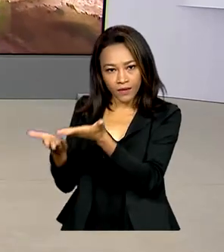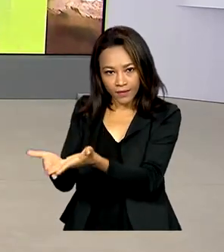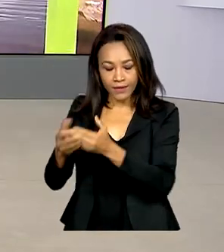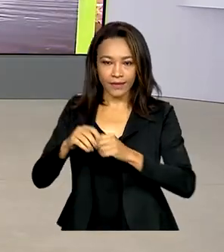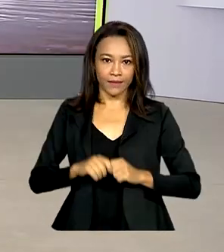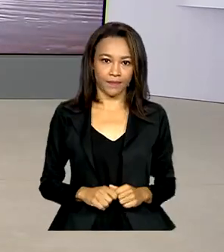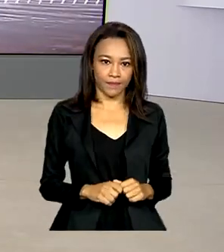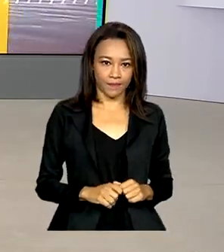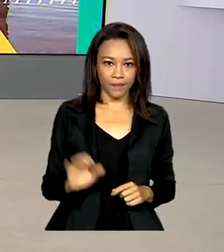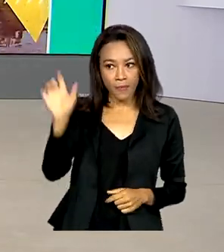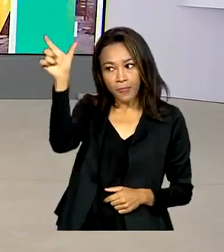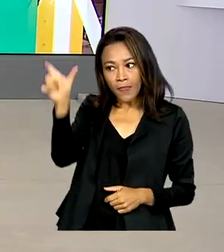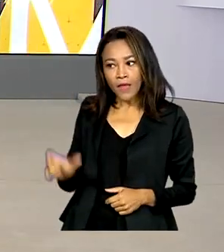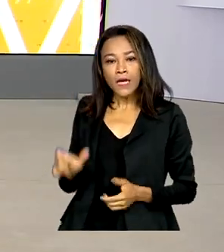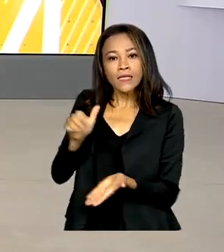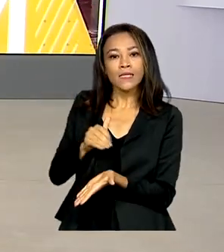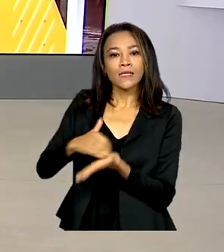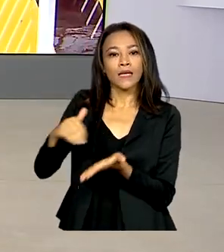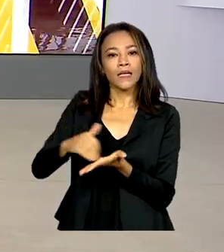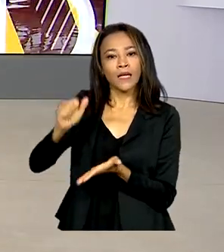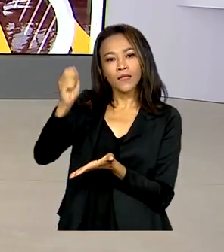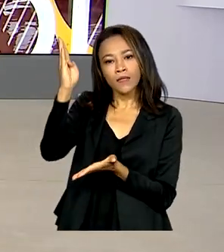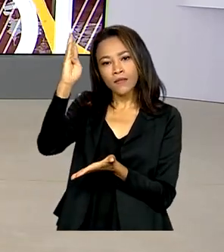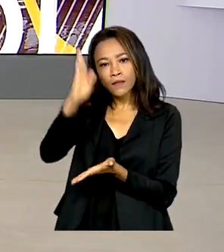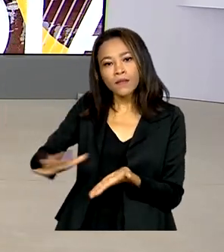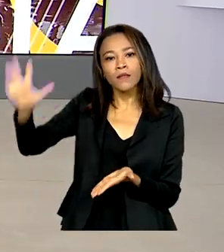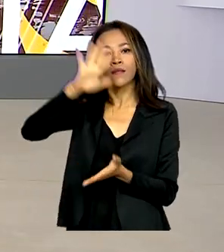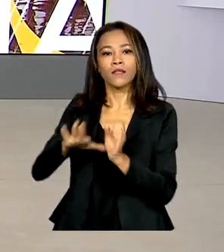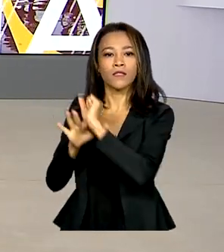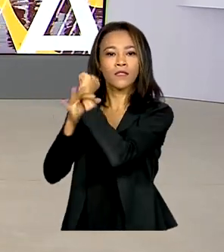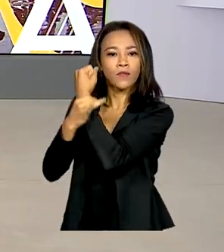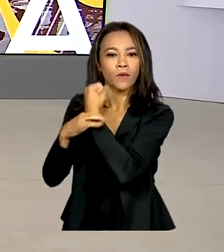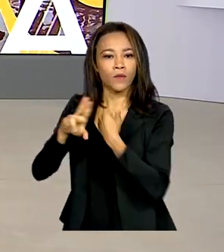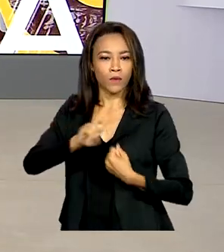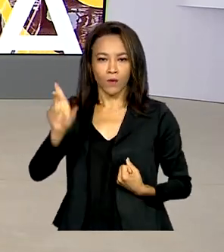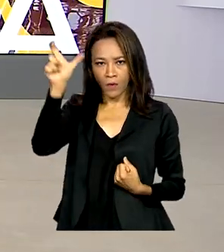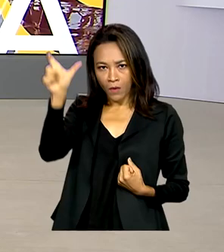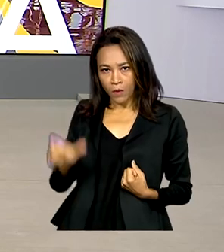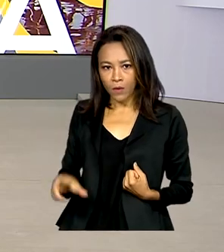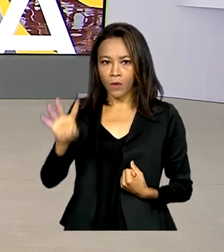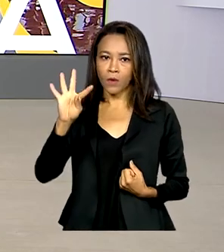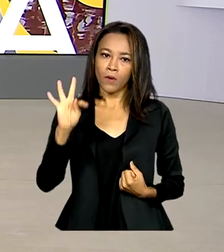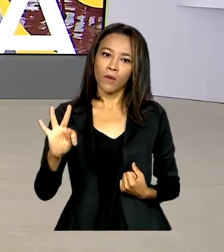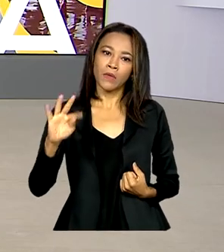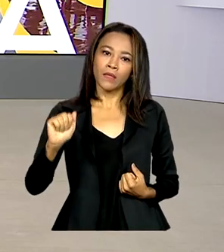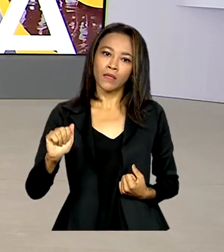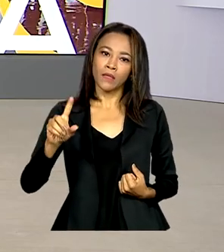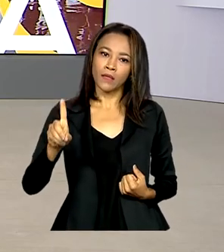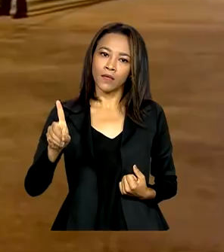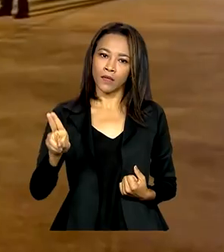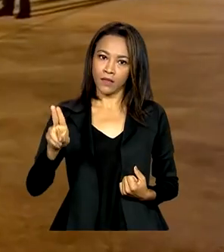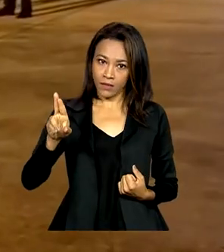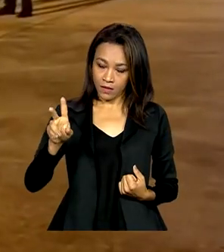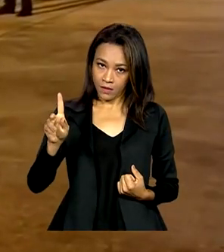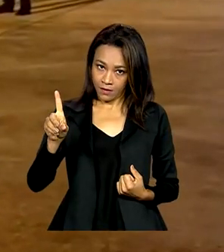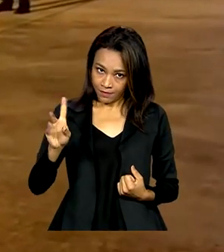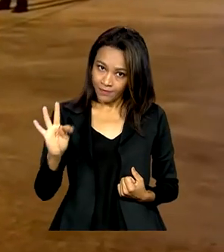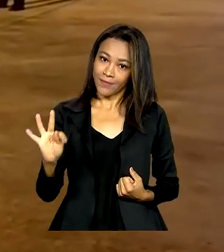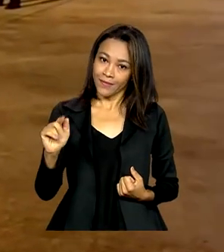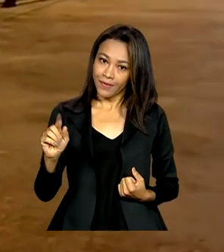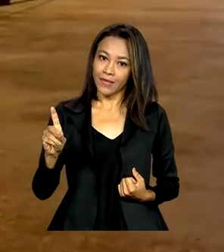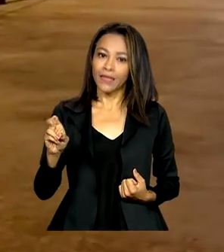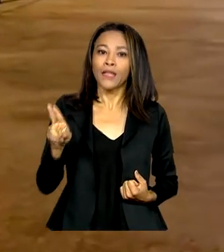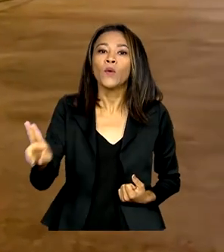O secretário nacional de segurança pública, Tadeu Alencar, chega hoje a Natal no Rio Grande do Norte para acompanhar de